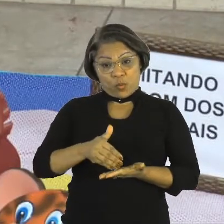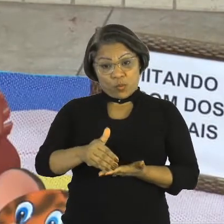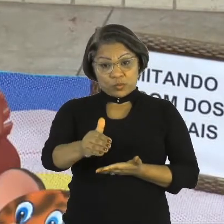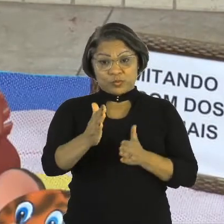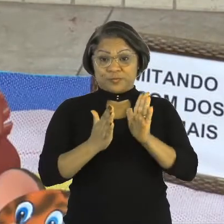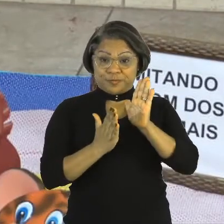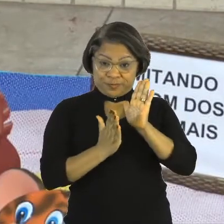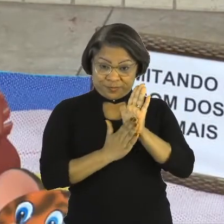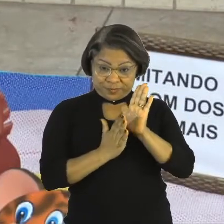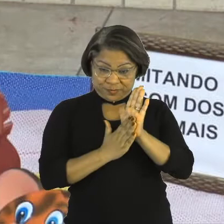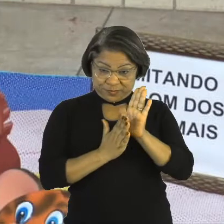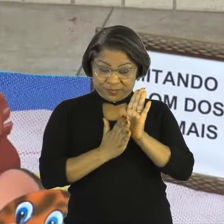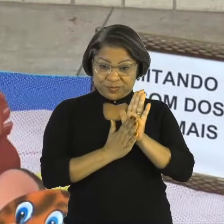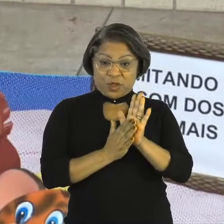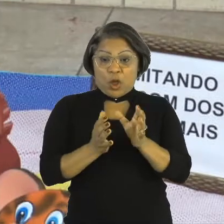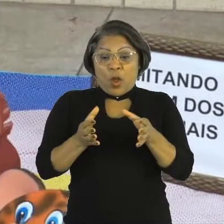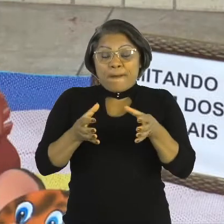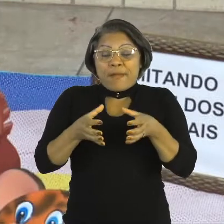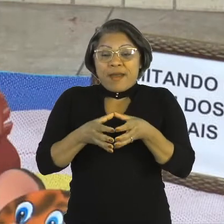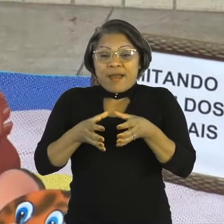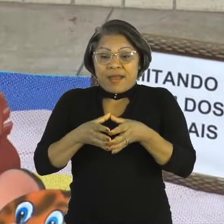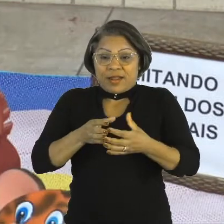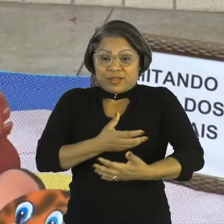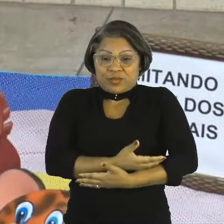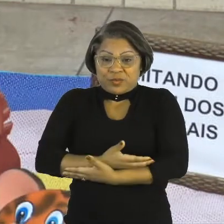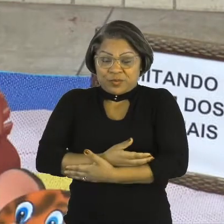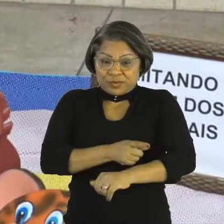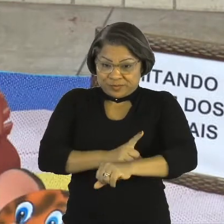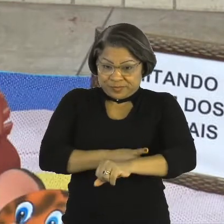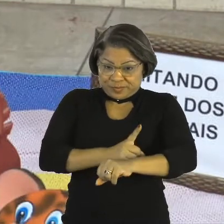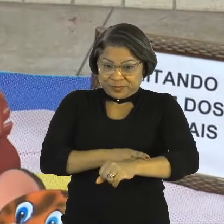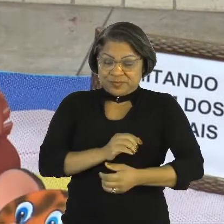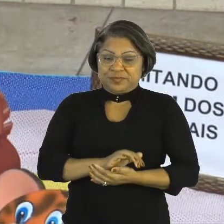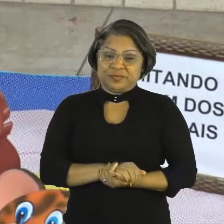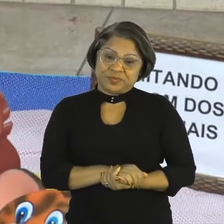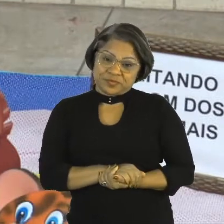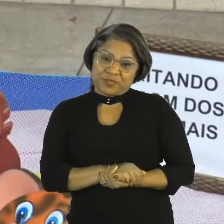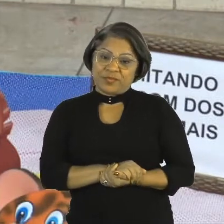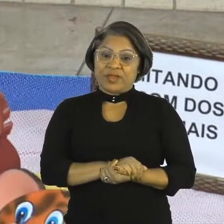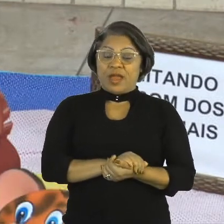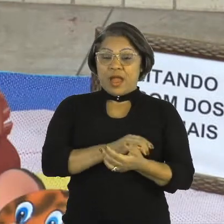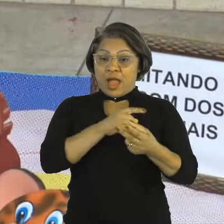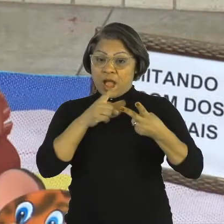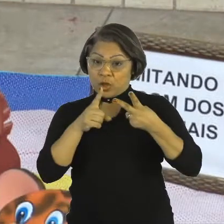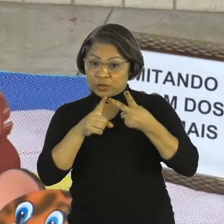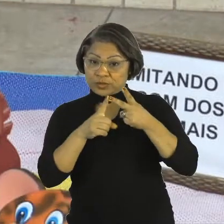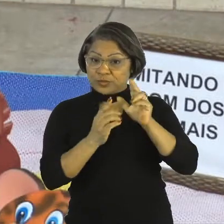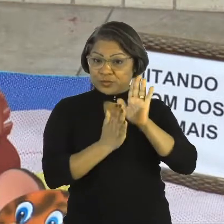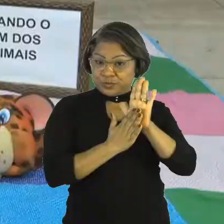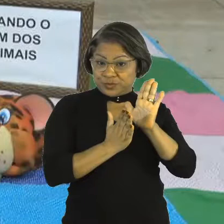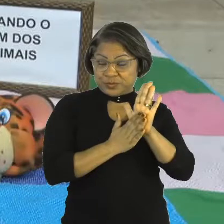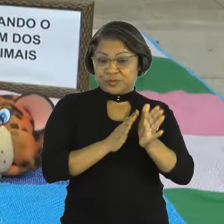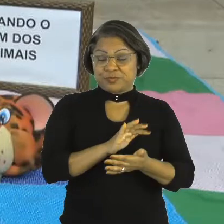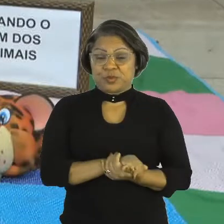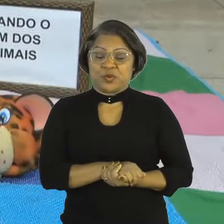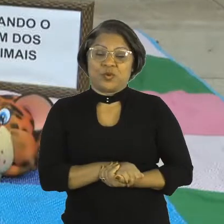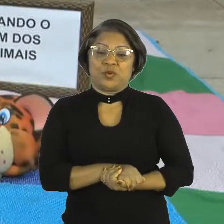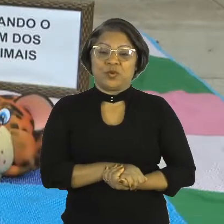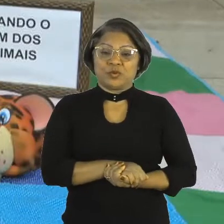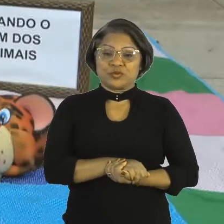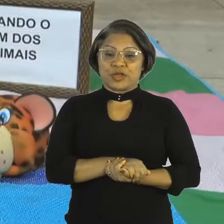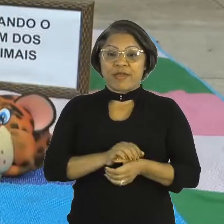para a turma do berçário 1, vamos agora para a nossa segunda proposta, que é imitando o som dos animais. Vamos